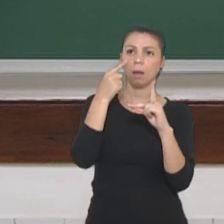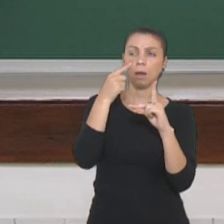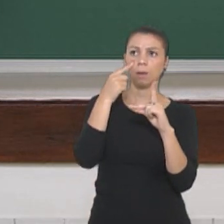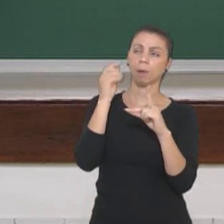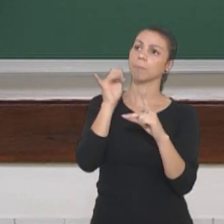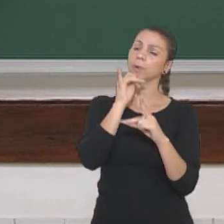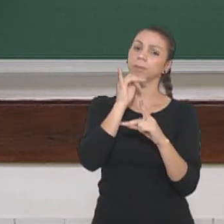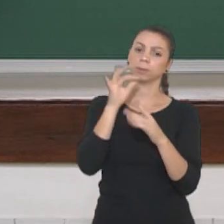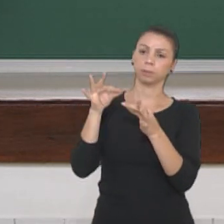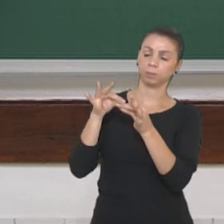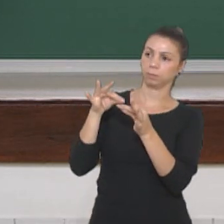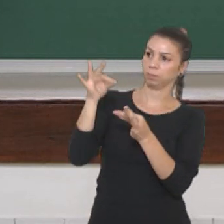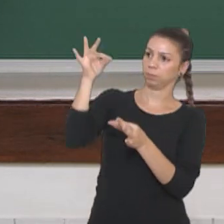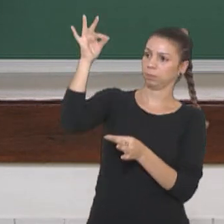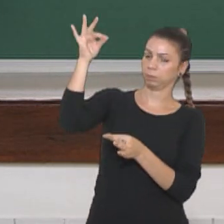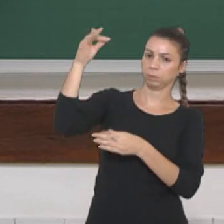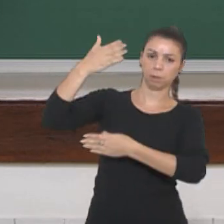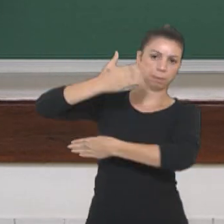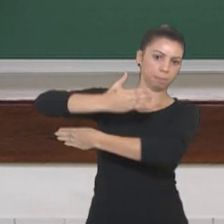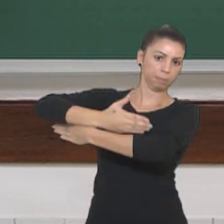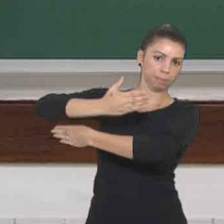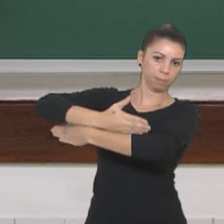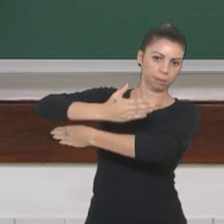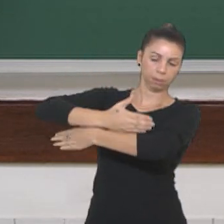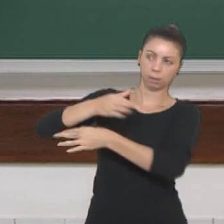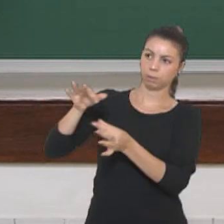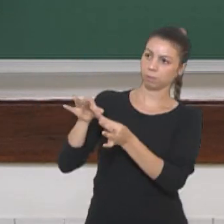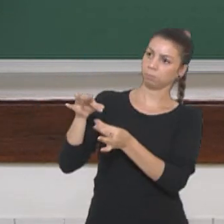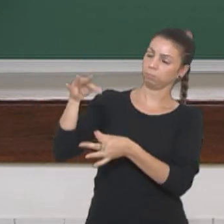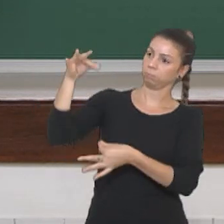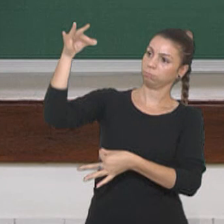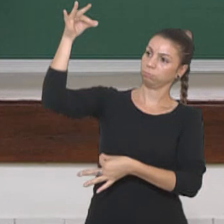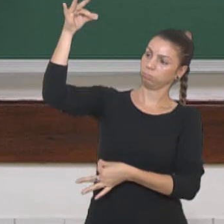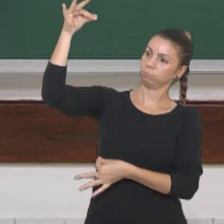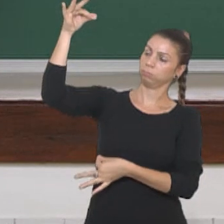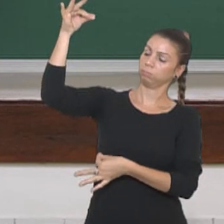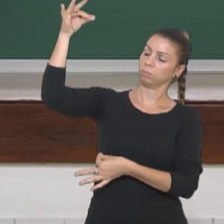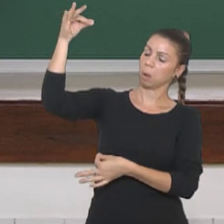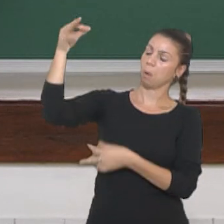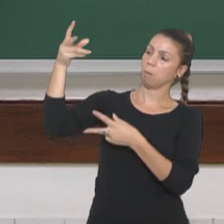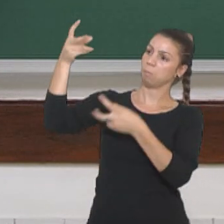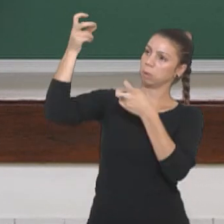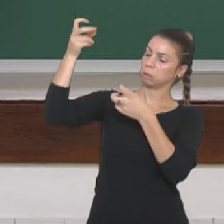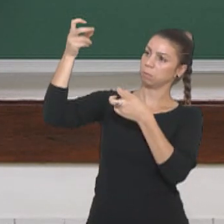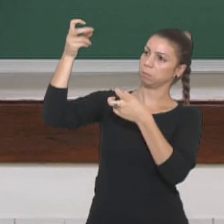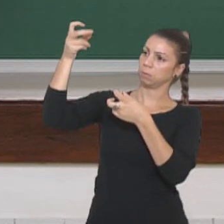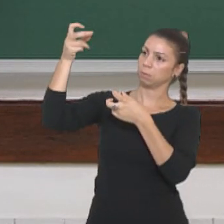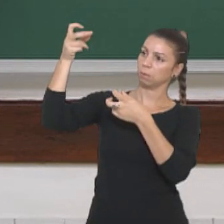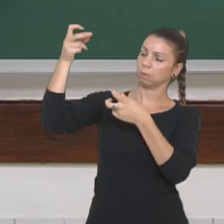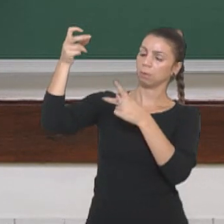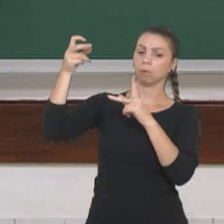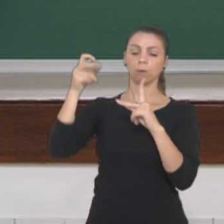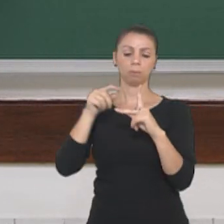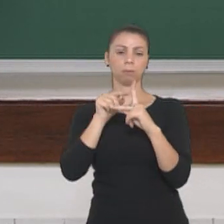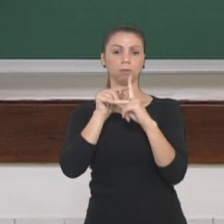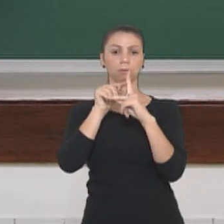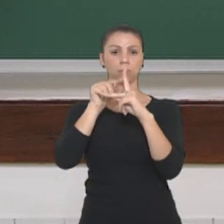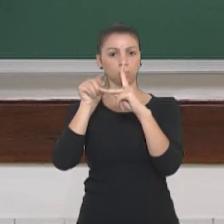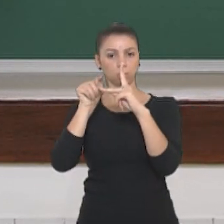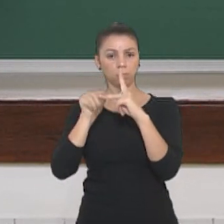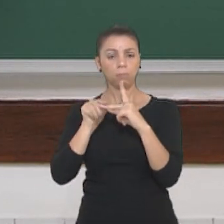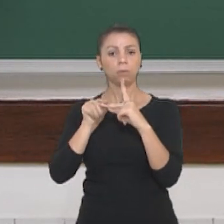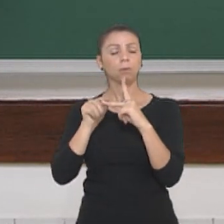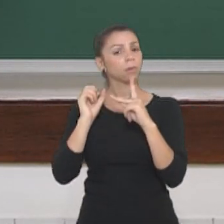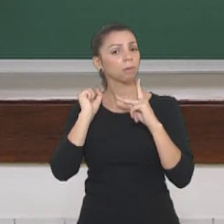para perpendicular ao chão, uma reta, eu tenho um ângulo de 90 graus, ou seja, eu tenho um ângulo